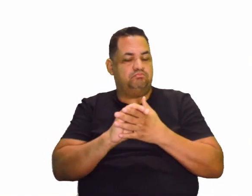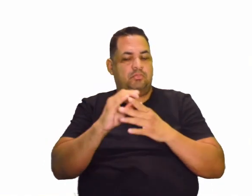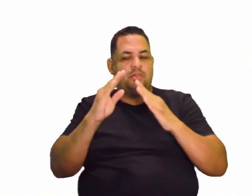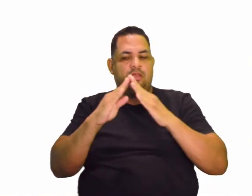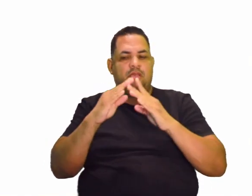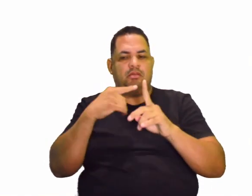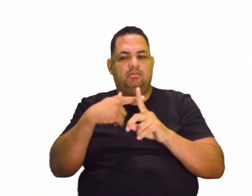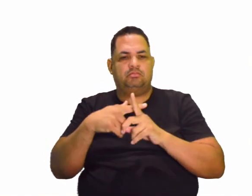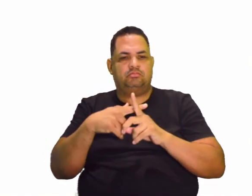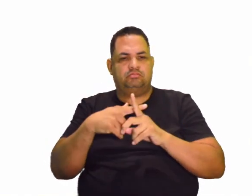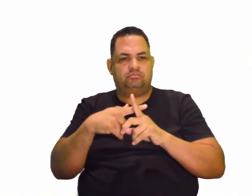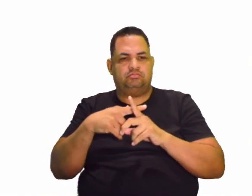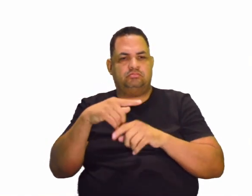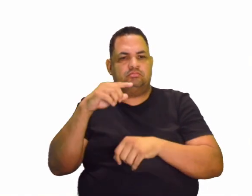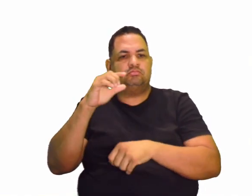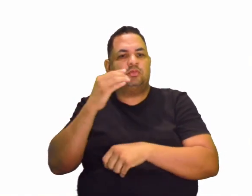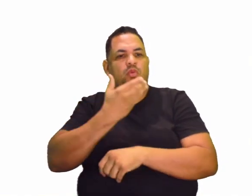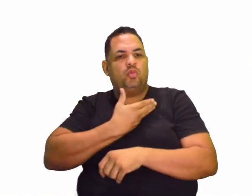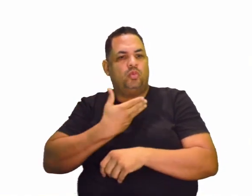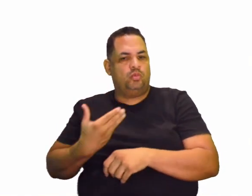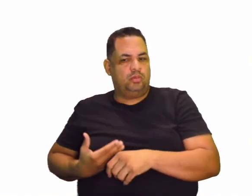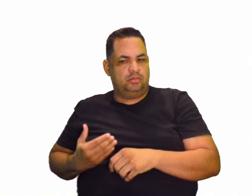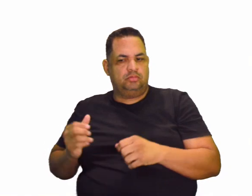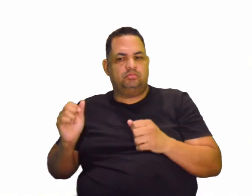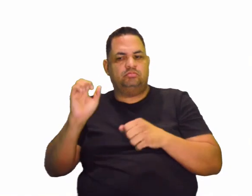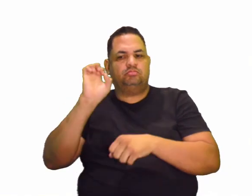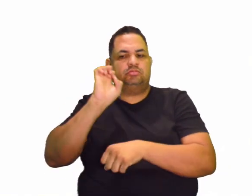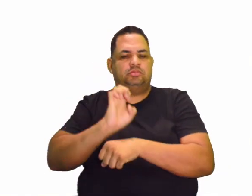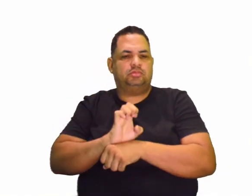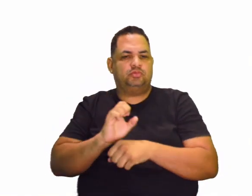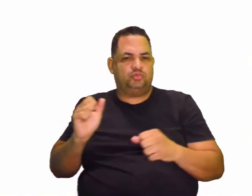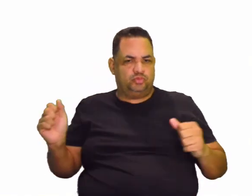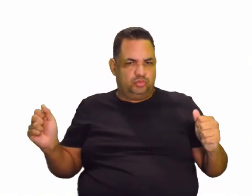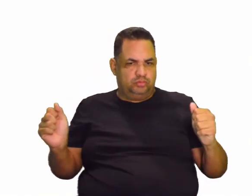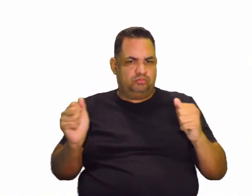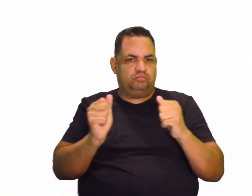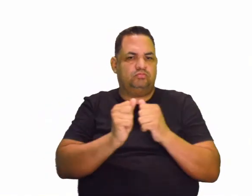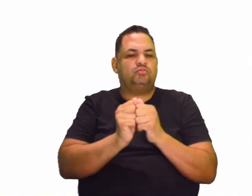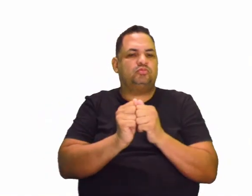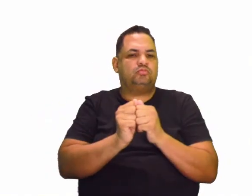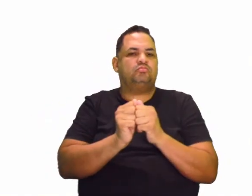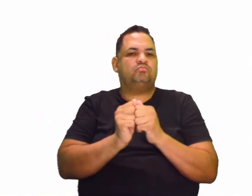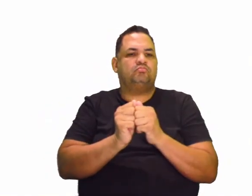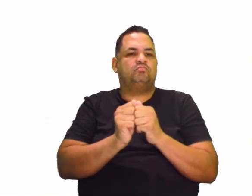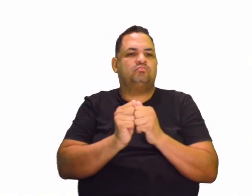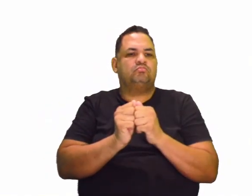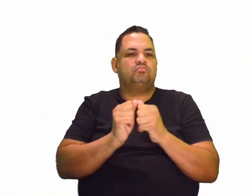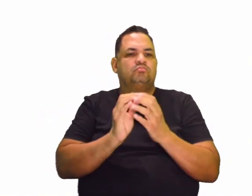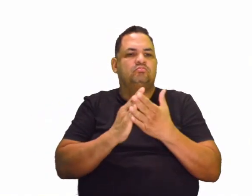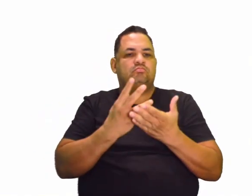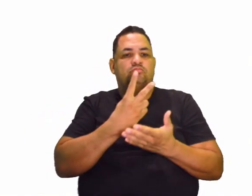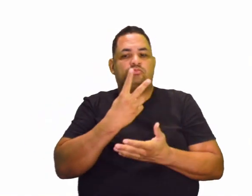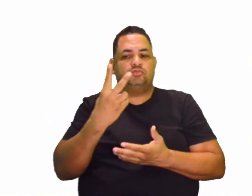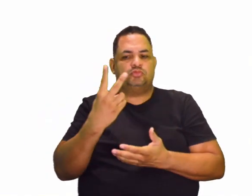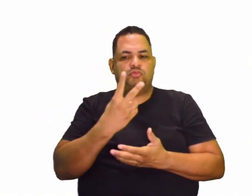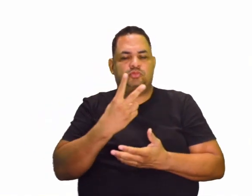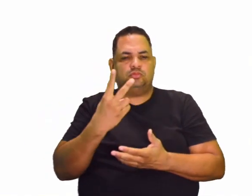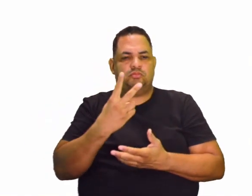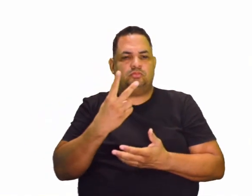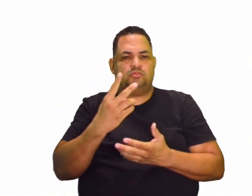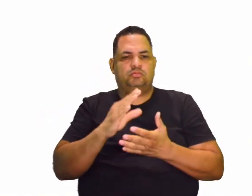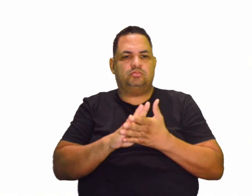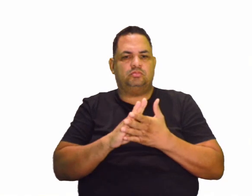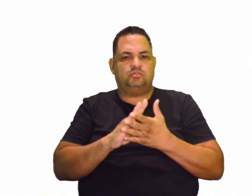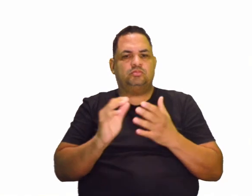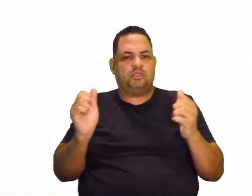unidos, né? Se confundiam porque eram muito próximos. As decisões que a igreja tomava, o próprio